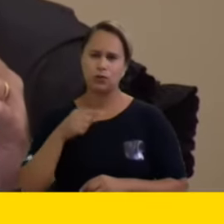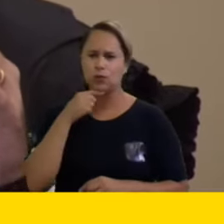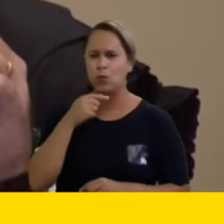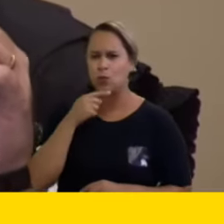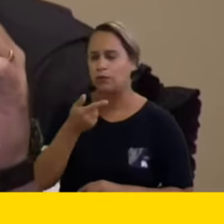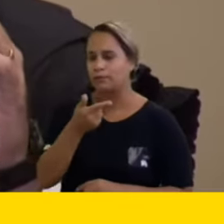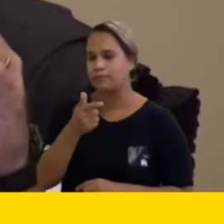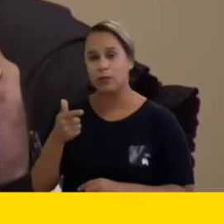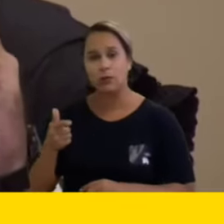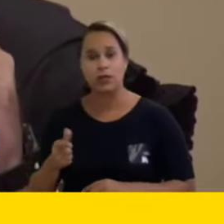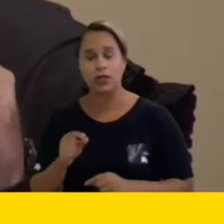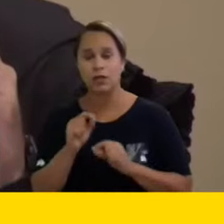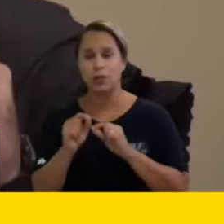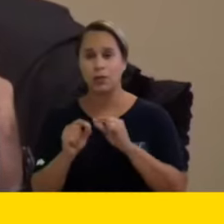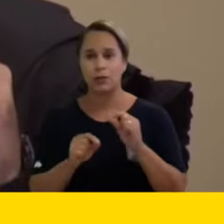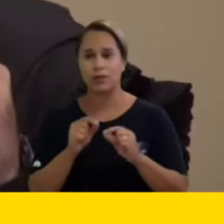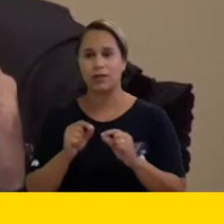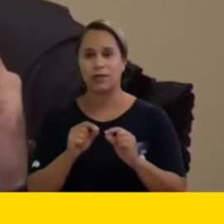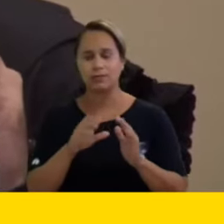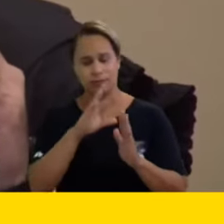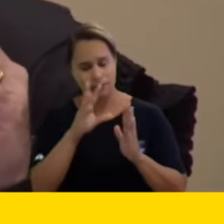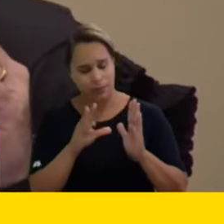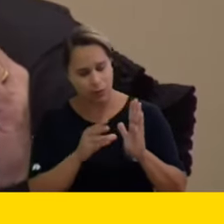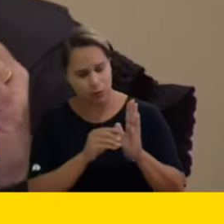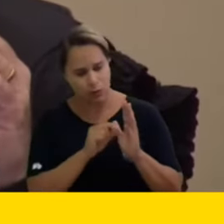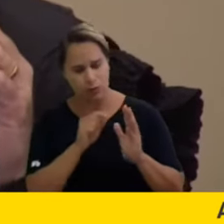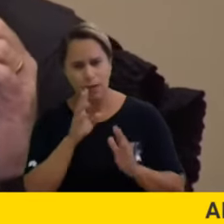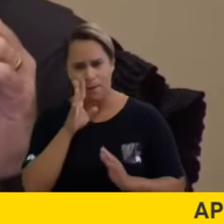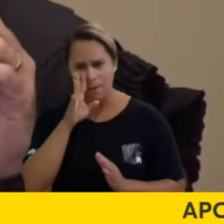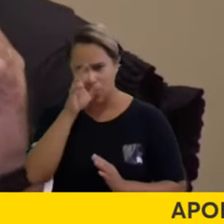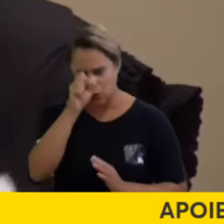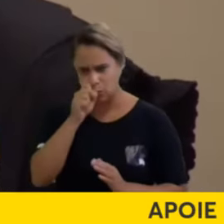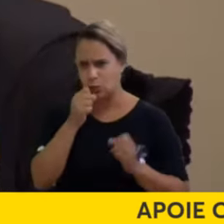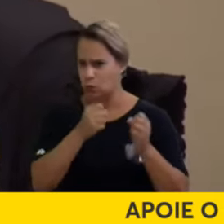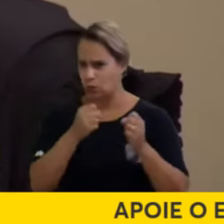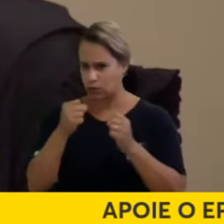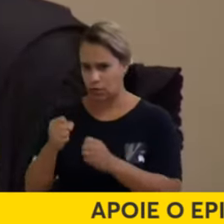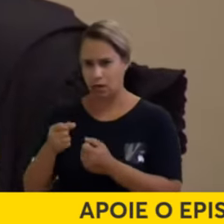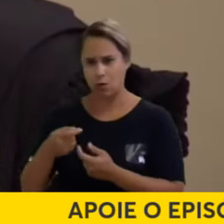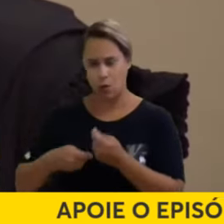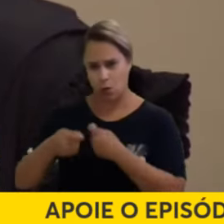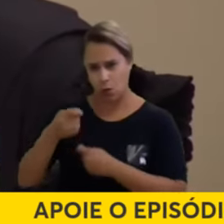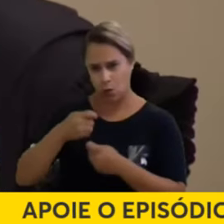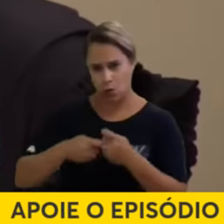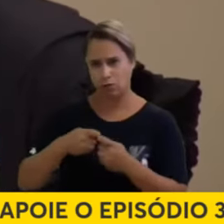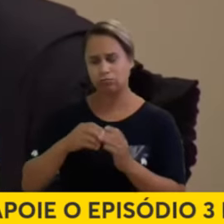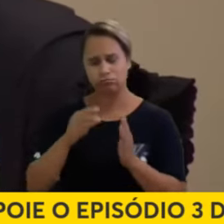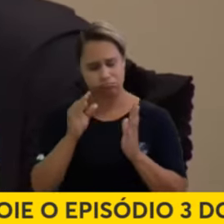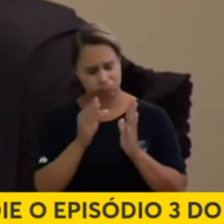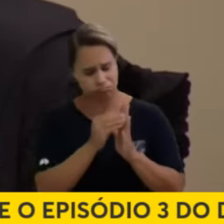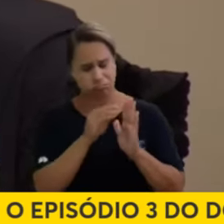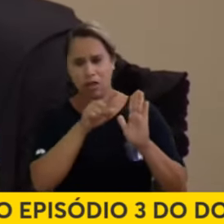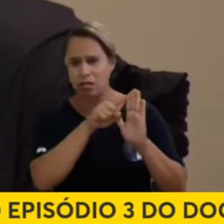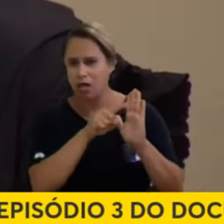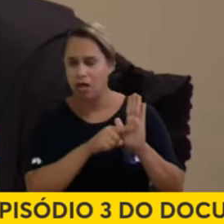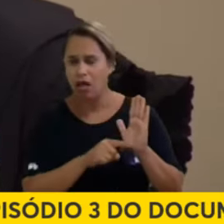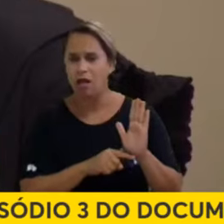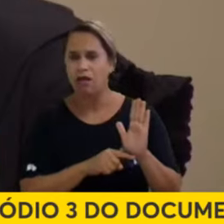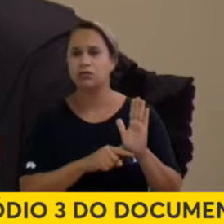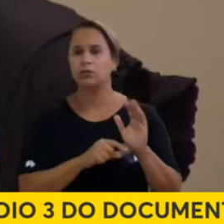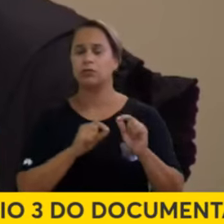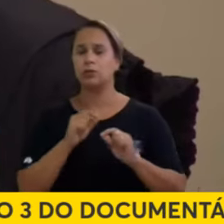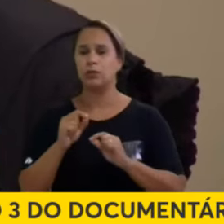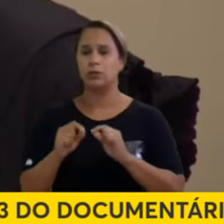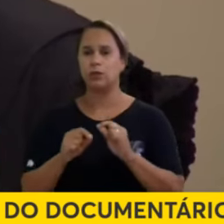e concreta para a apuração do ilícito Eleitoral de abuso do poder econômico mediante os empíricos assimiláveis conforme assentou o ministro luí Filipe